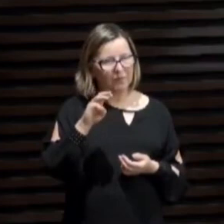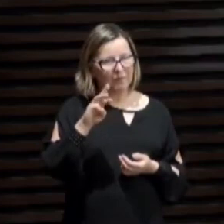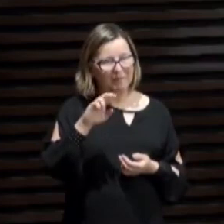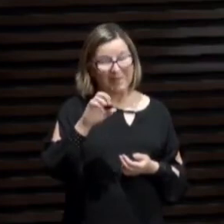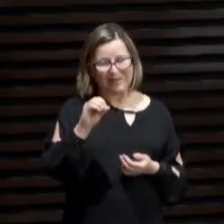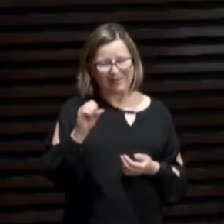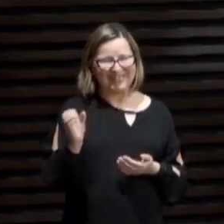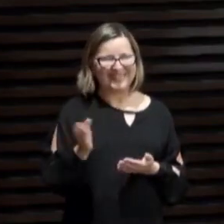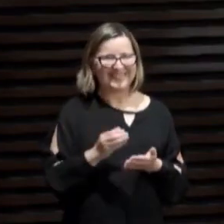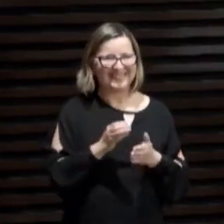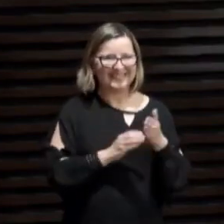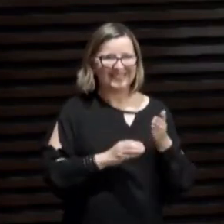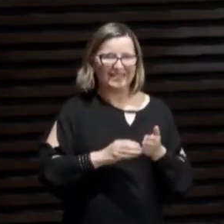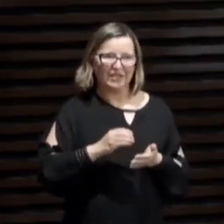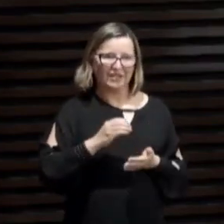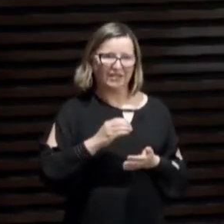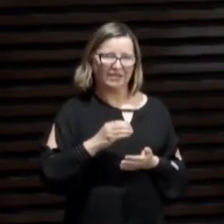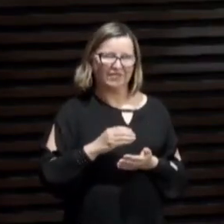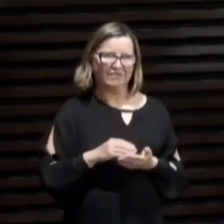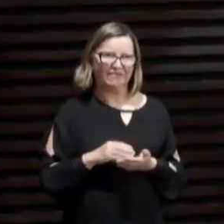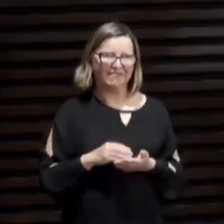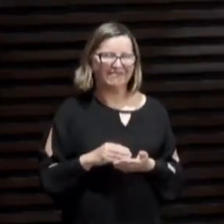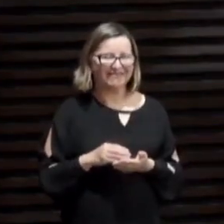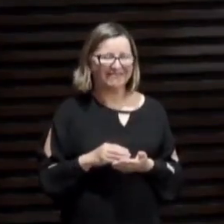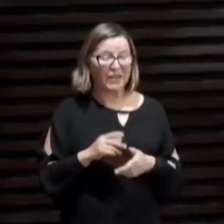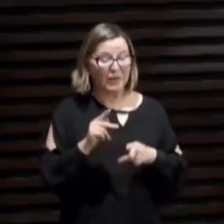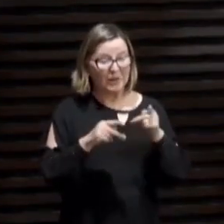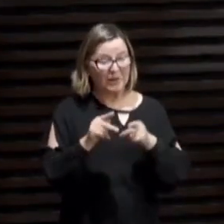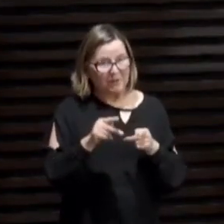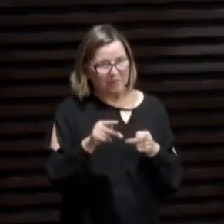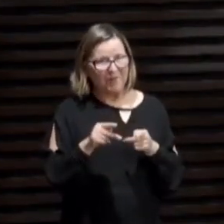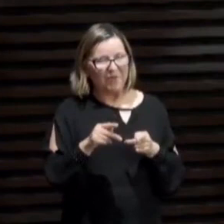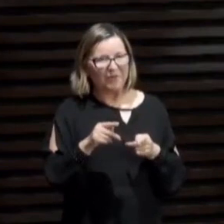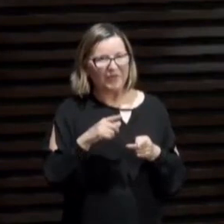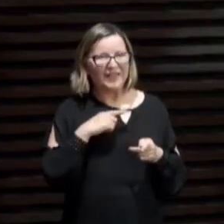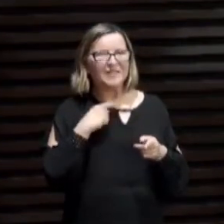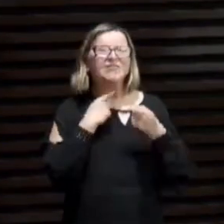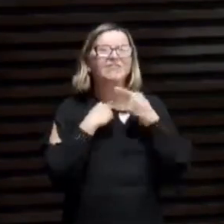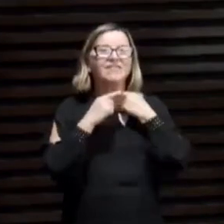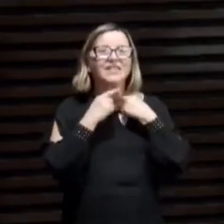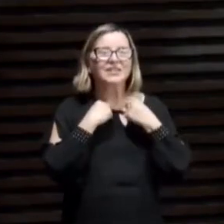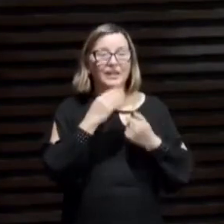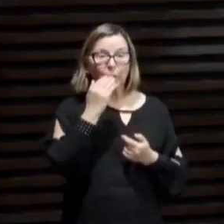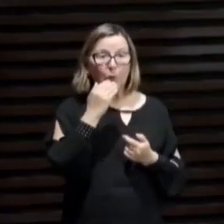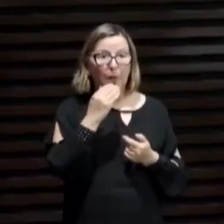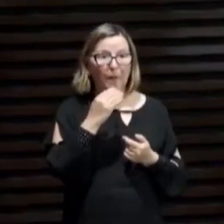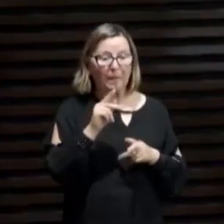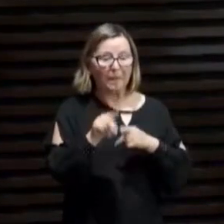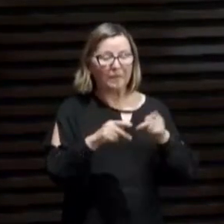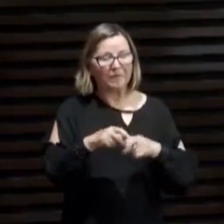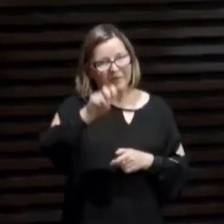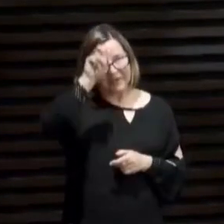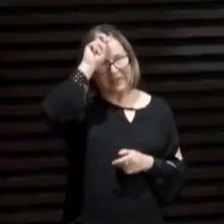E o populacho que estava no meio deles veio a ter grande desejo das comidas dos egípcios, pelo que os